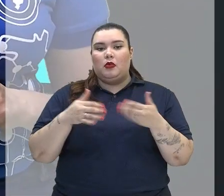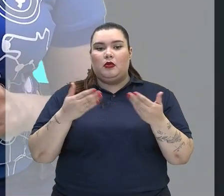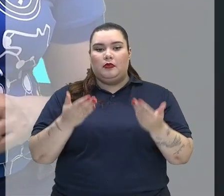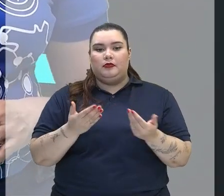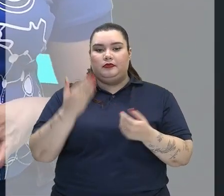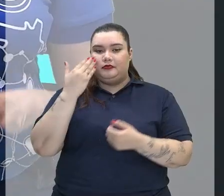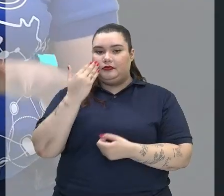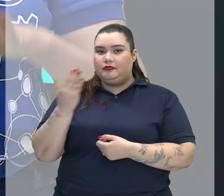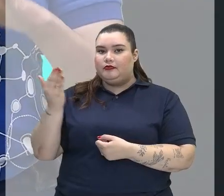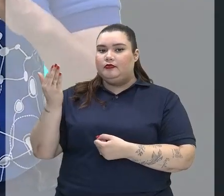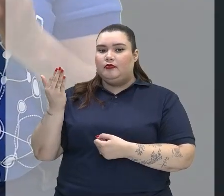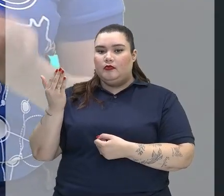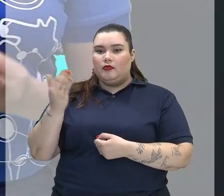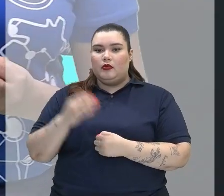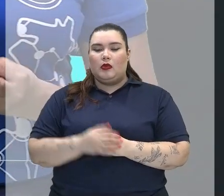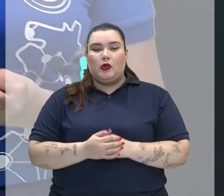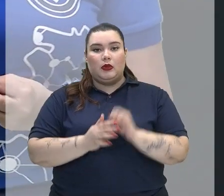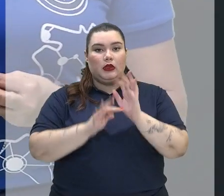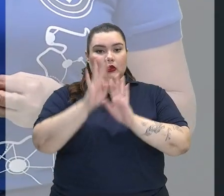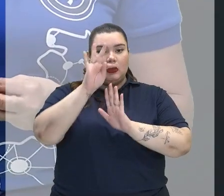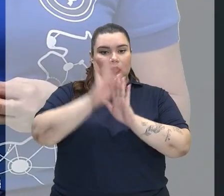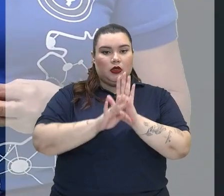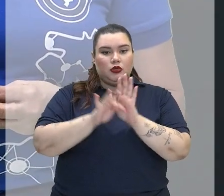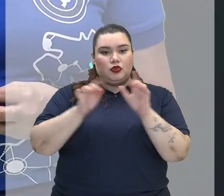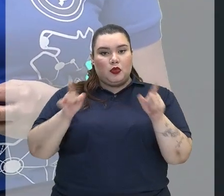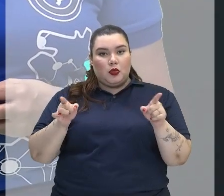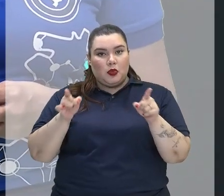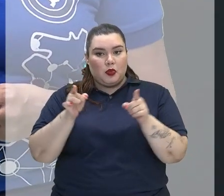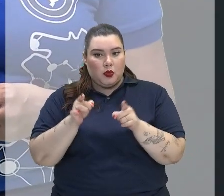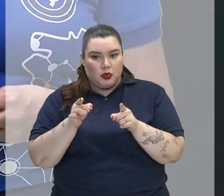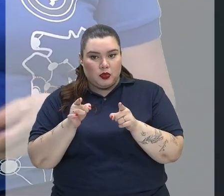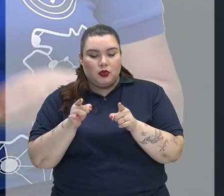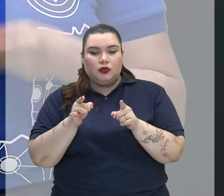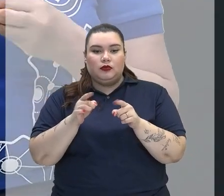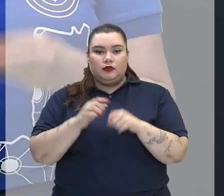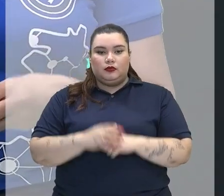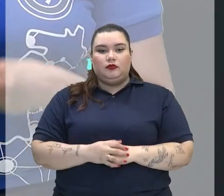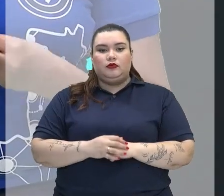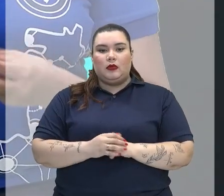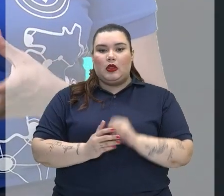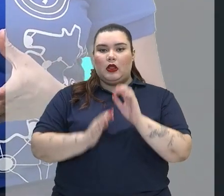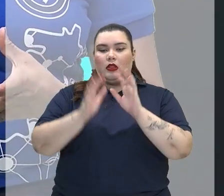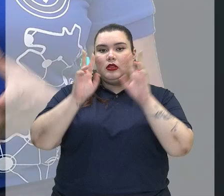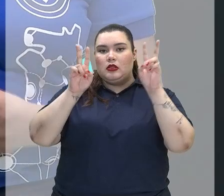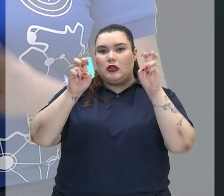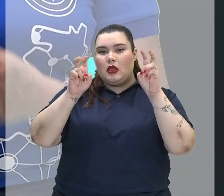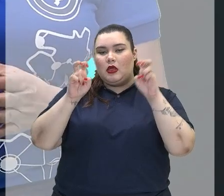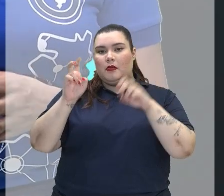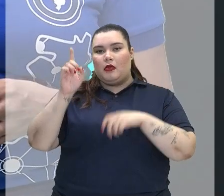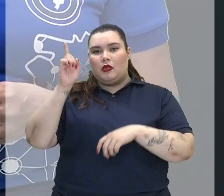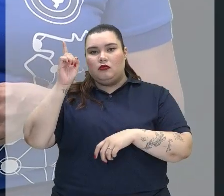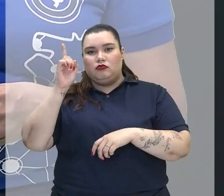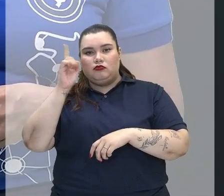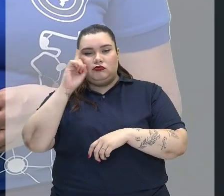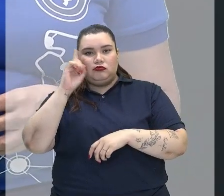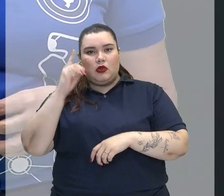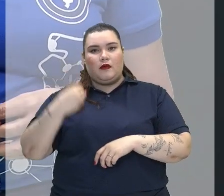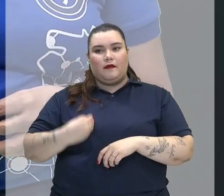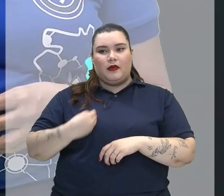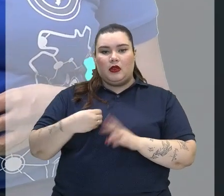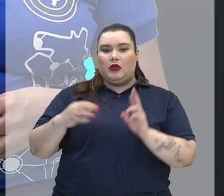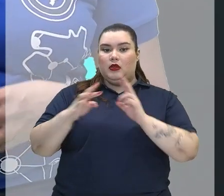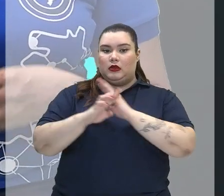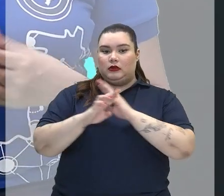são: o texto curto, temas do nosso dia a dia, né, temas